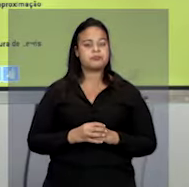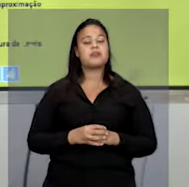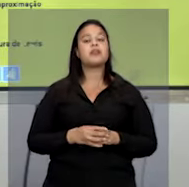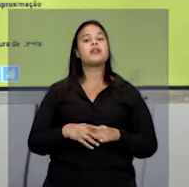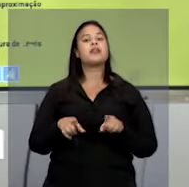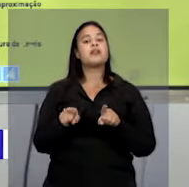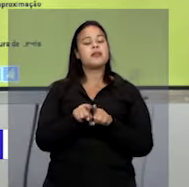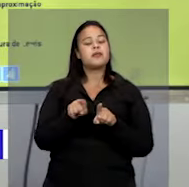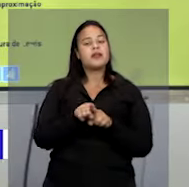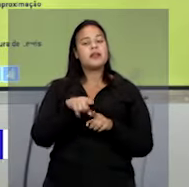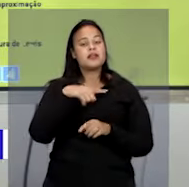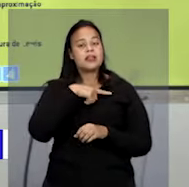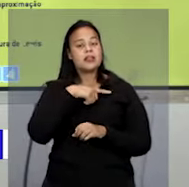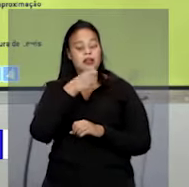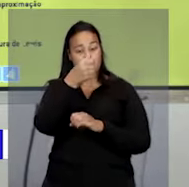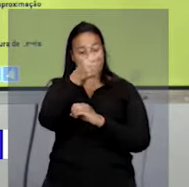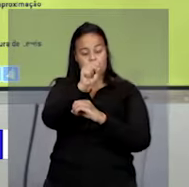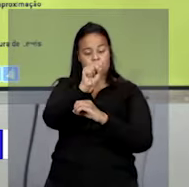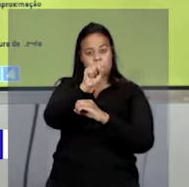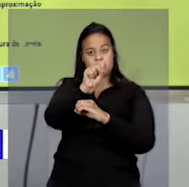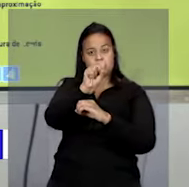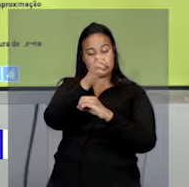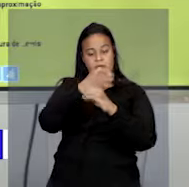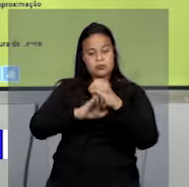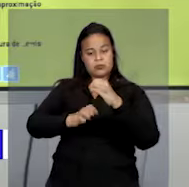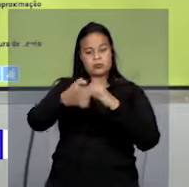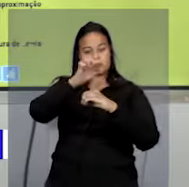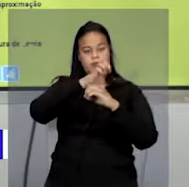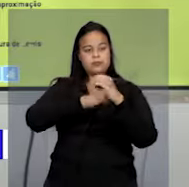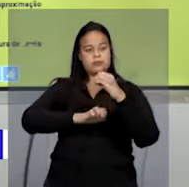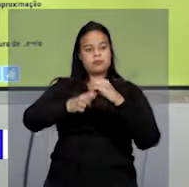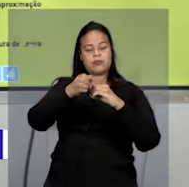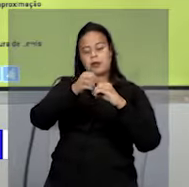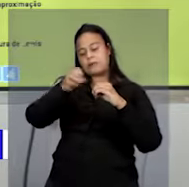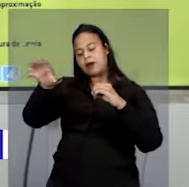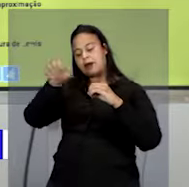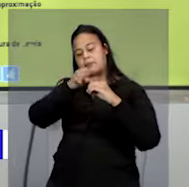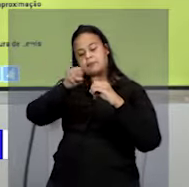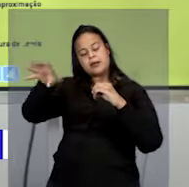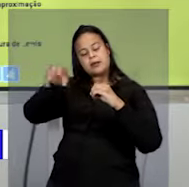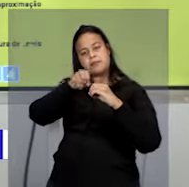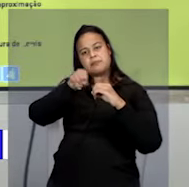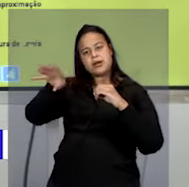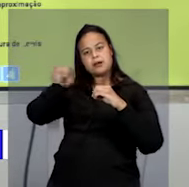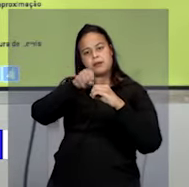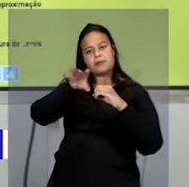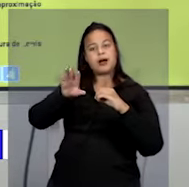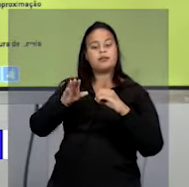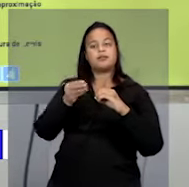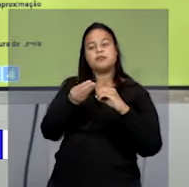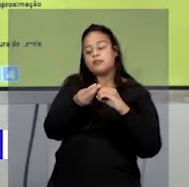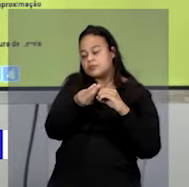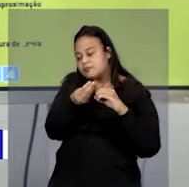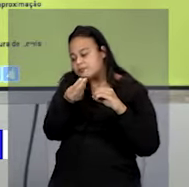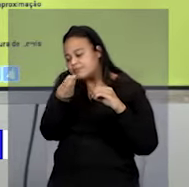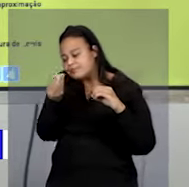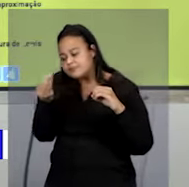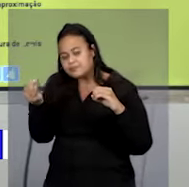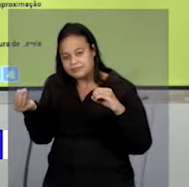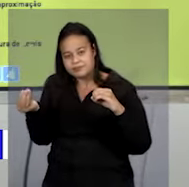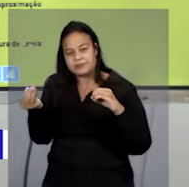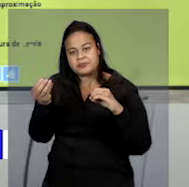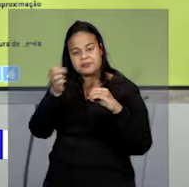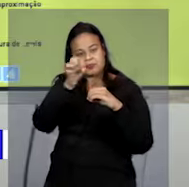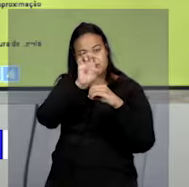tender a ter 8 elétrons na última camada. Mas aqui não há o compartilhamento, há uma doação, né? Esse elétron